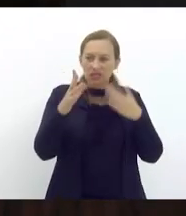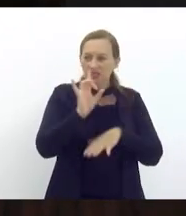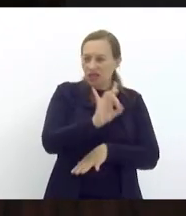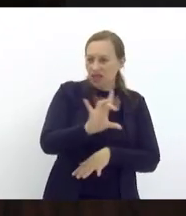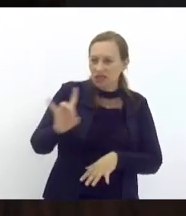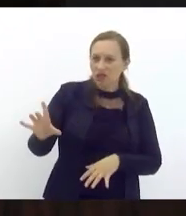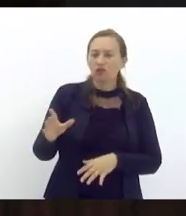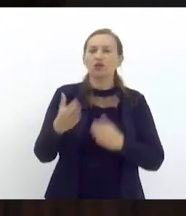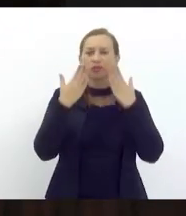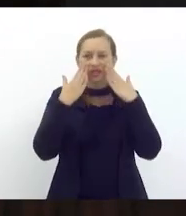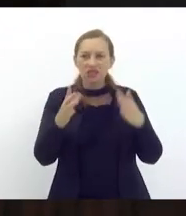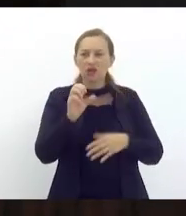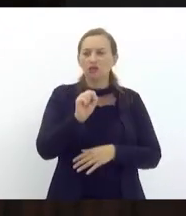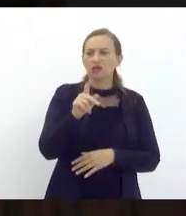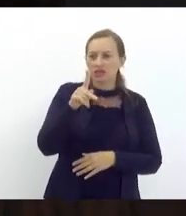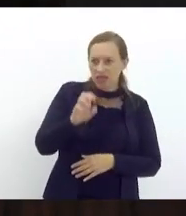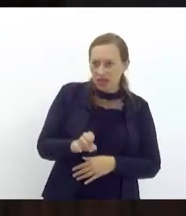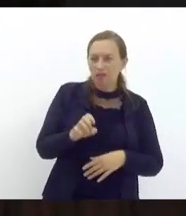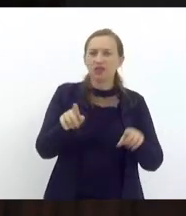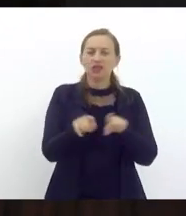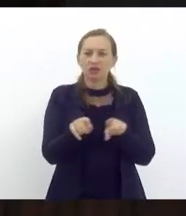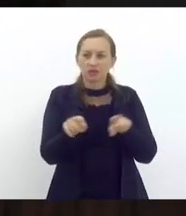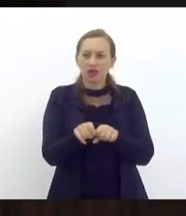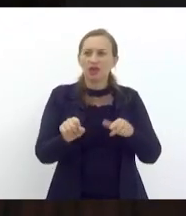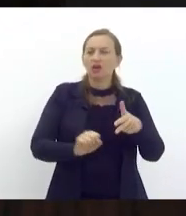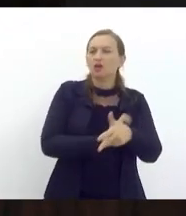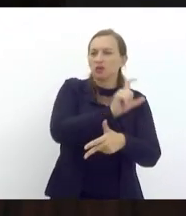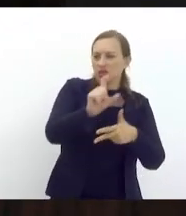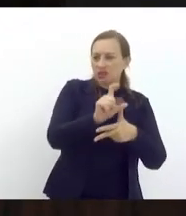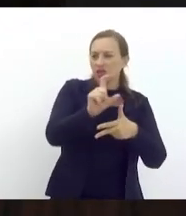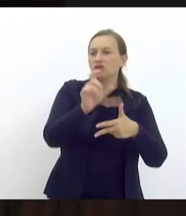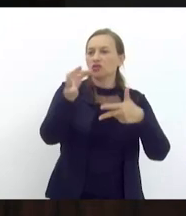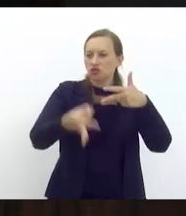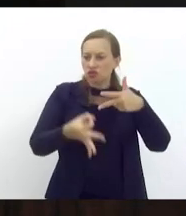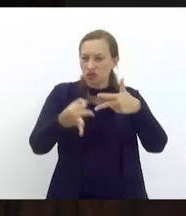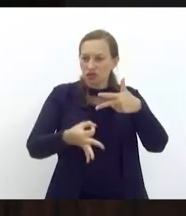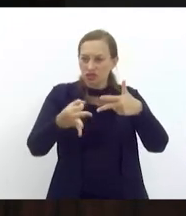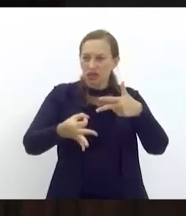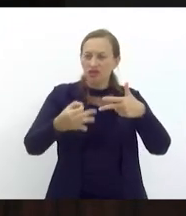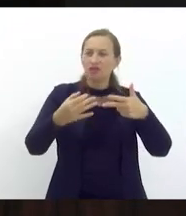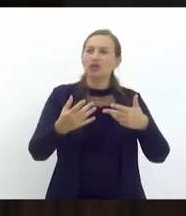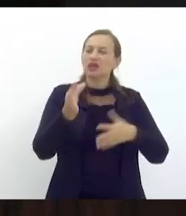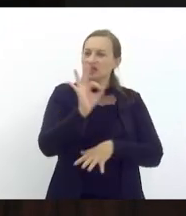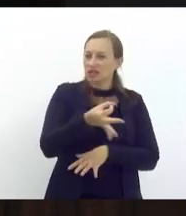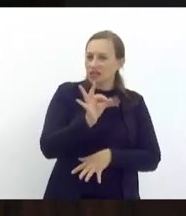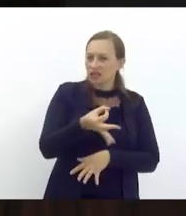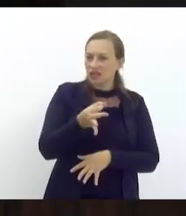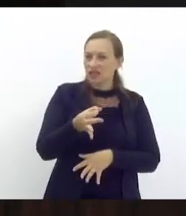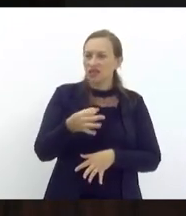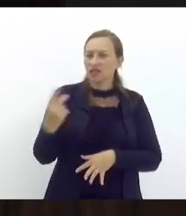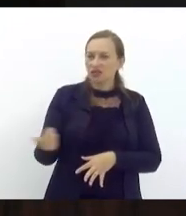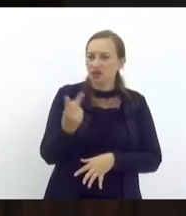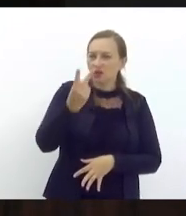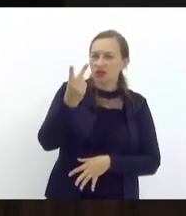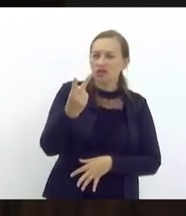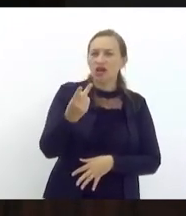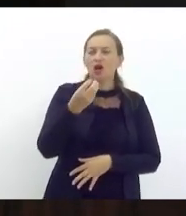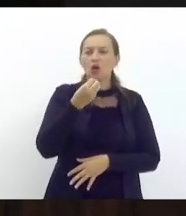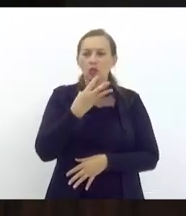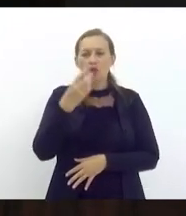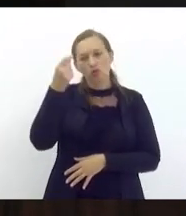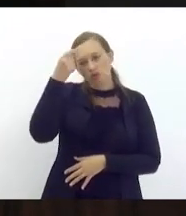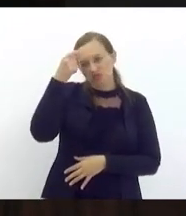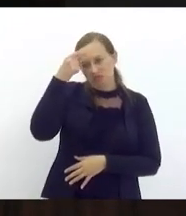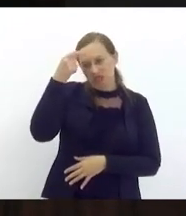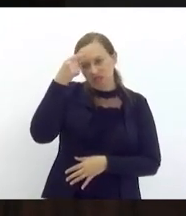o CEP e apresentar também o poder executivo judiciário uma maneira da gente sair desse blog que eu tenho certeza que tem que prevalecer acima de tudo bom senso